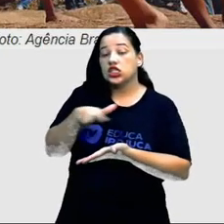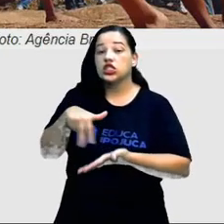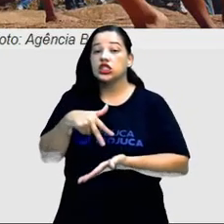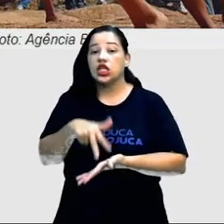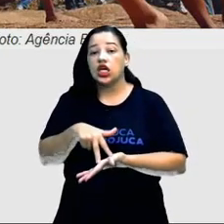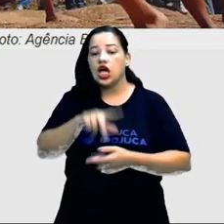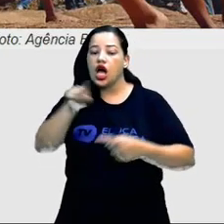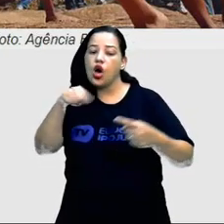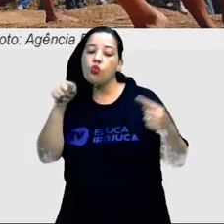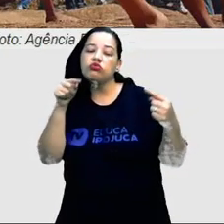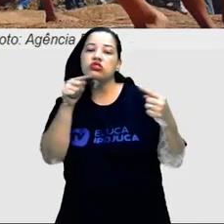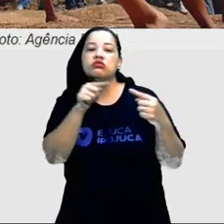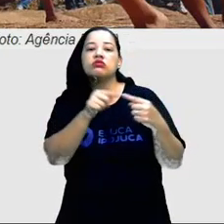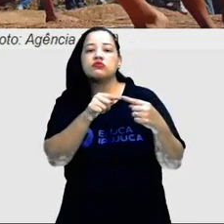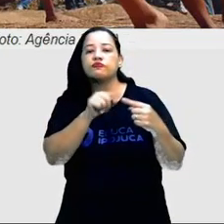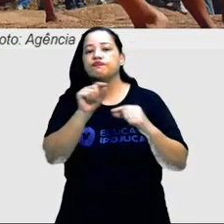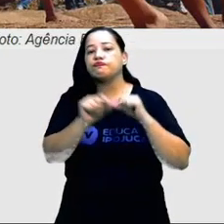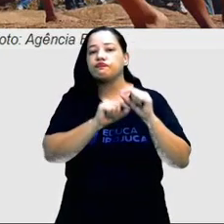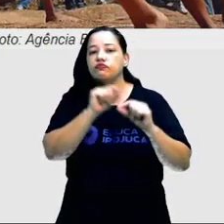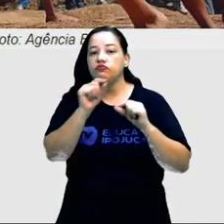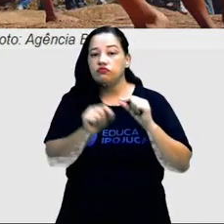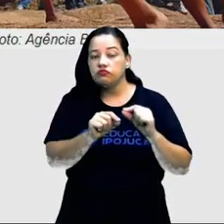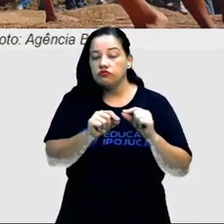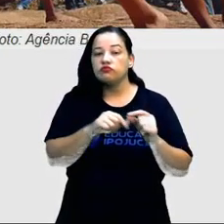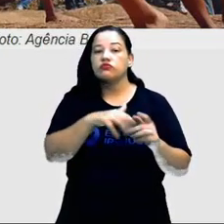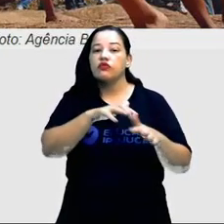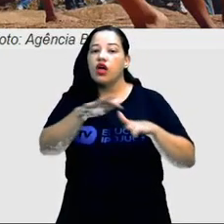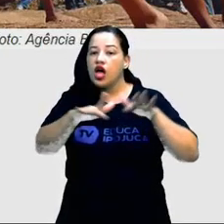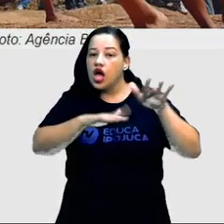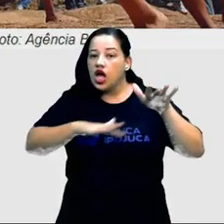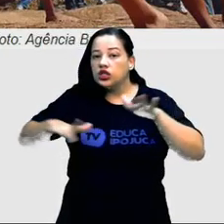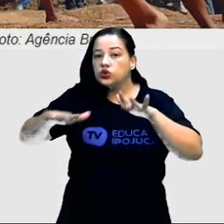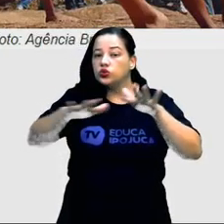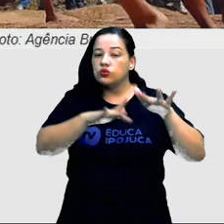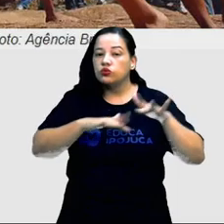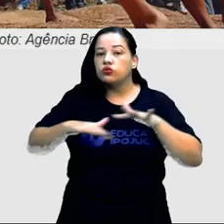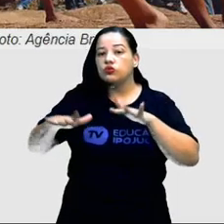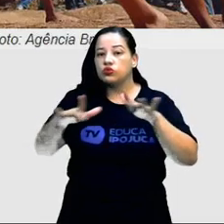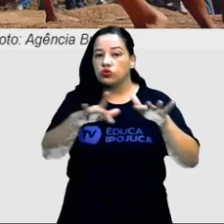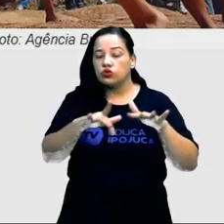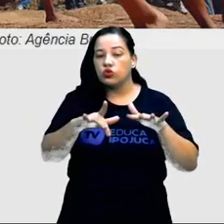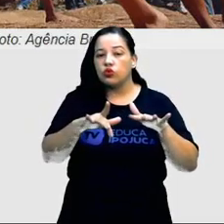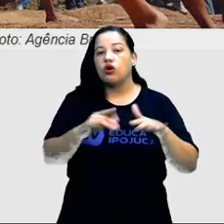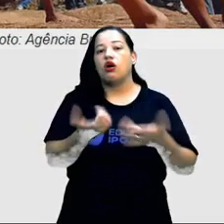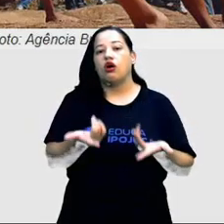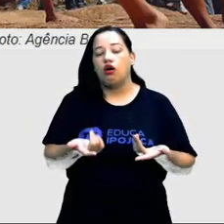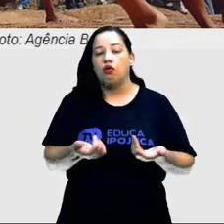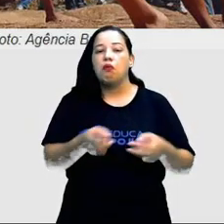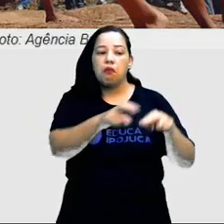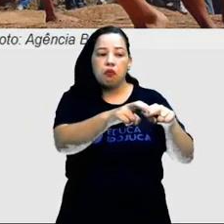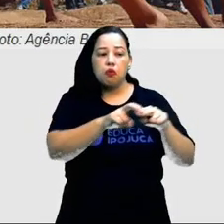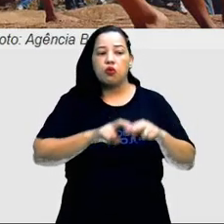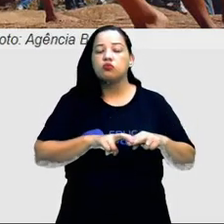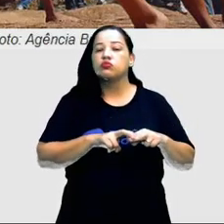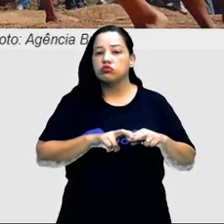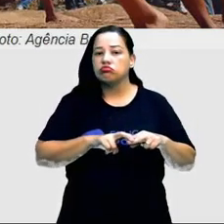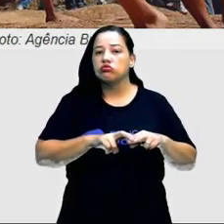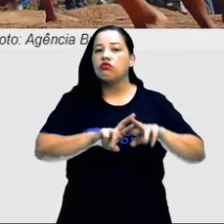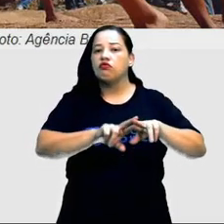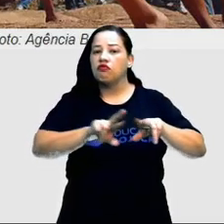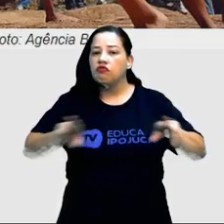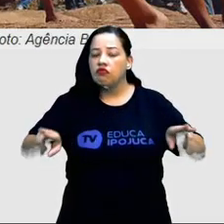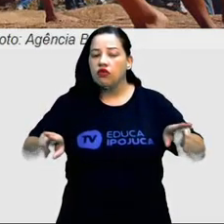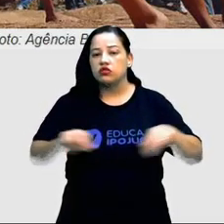o objetivo de realizar rituais que podem ser por várias razões,